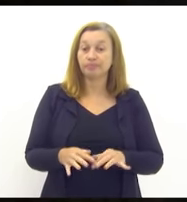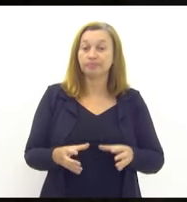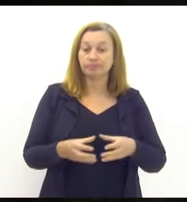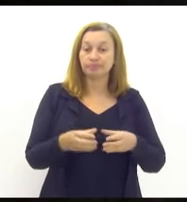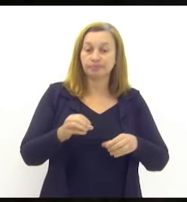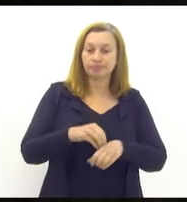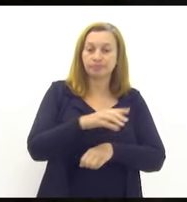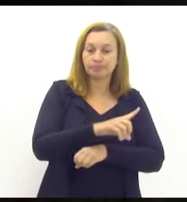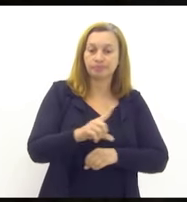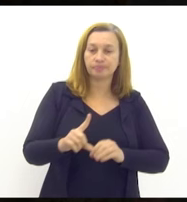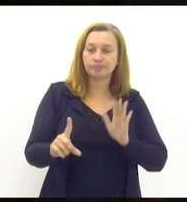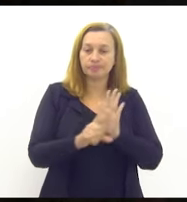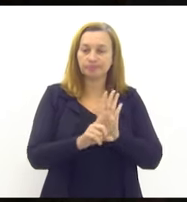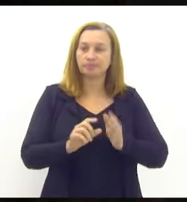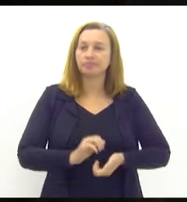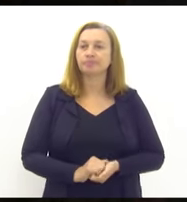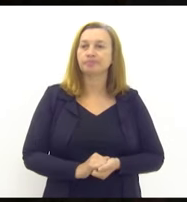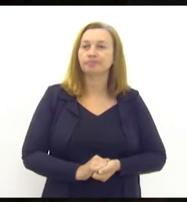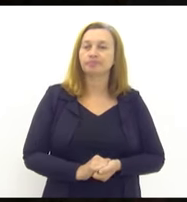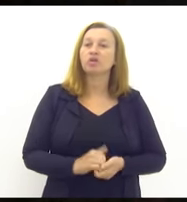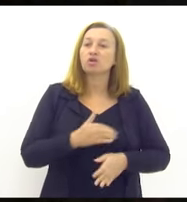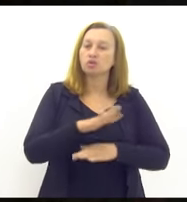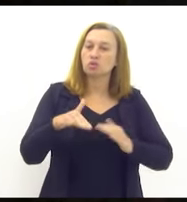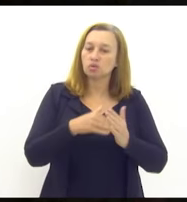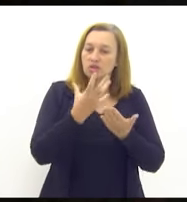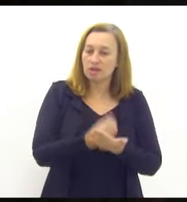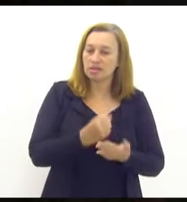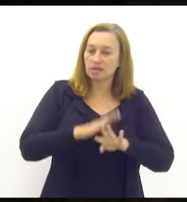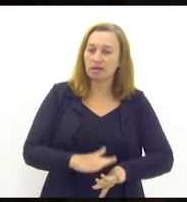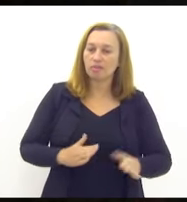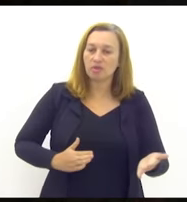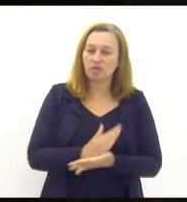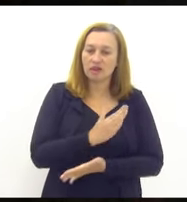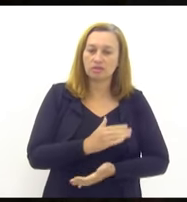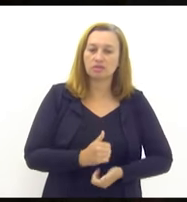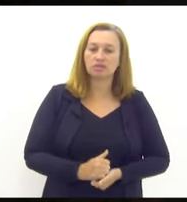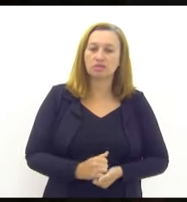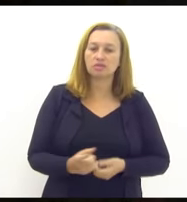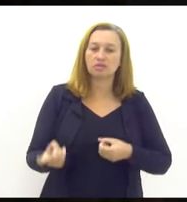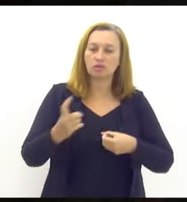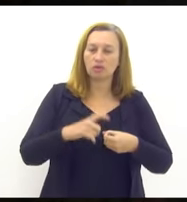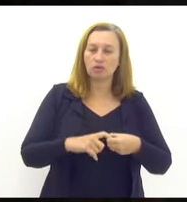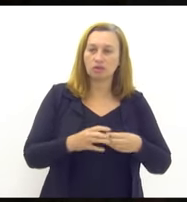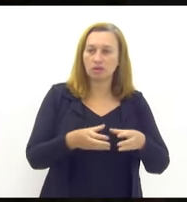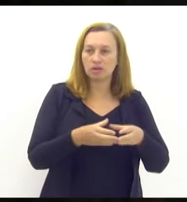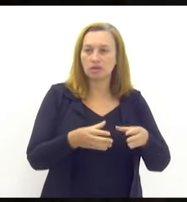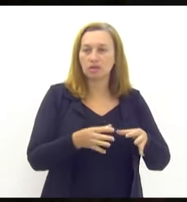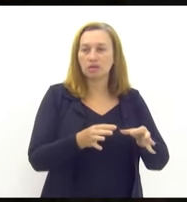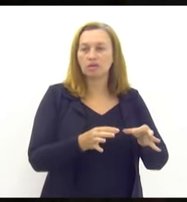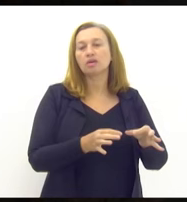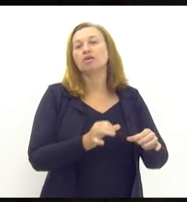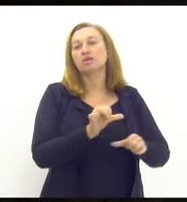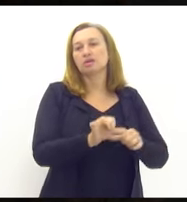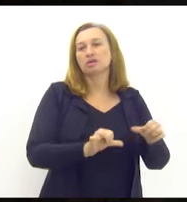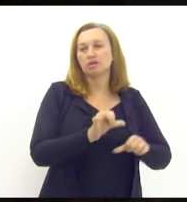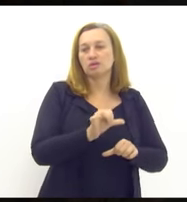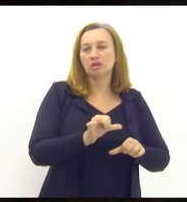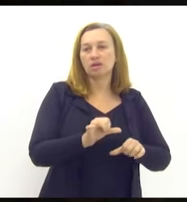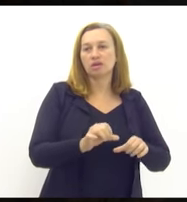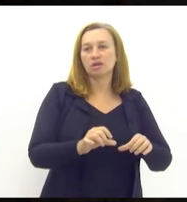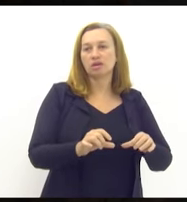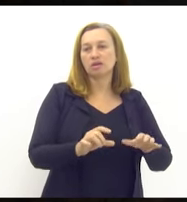indicações legislativas senhores que a permane comão aprovado retorno autor para elaboração da indicação